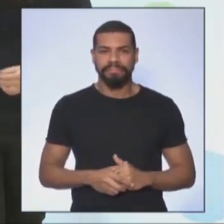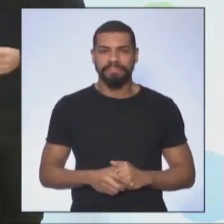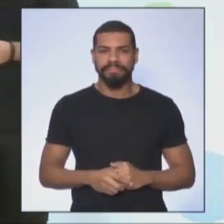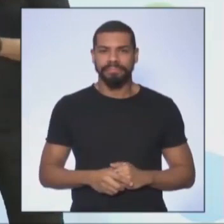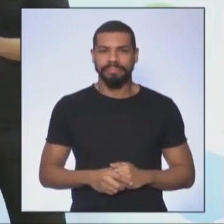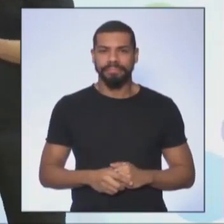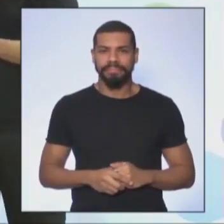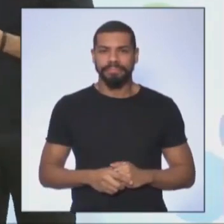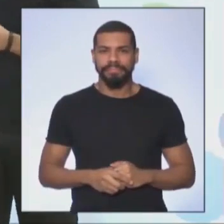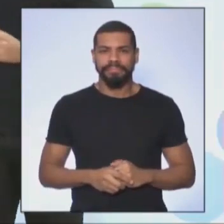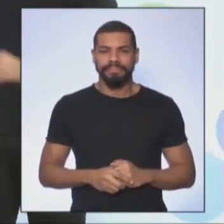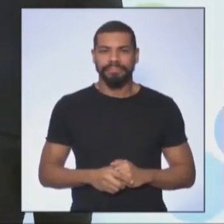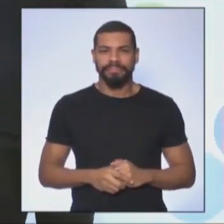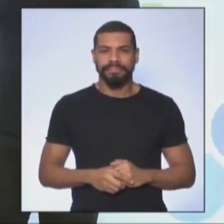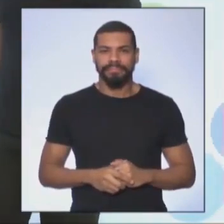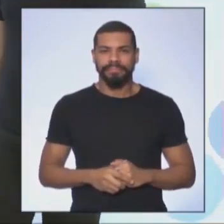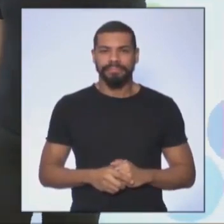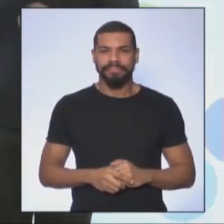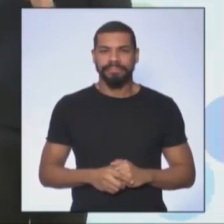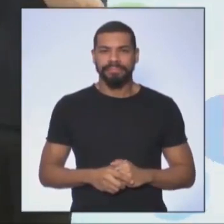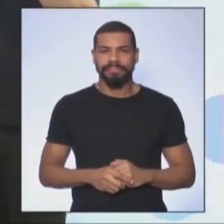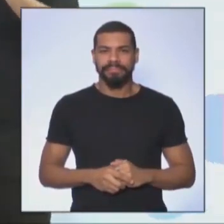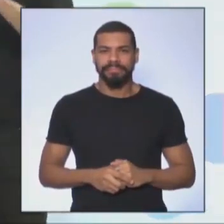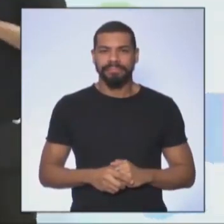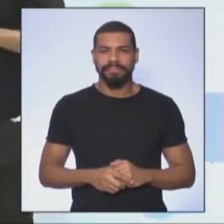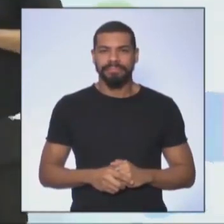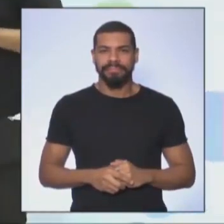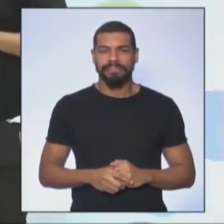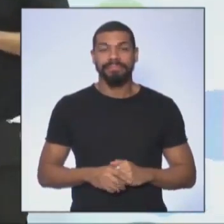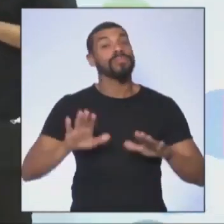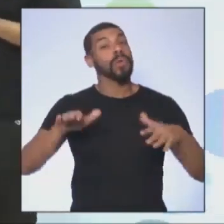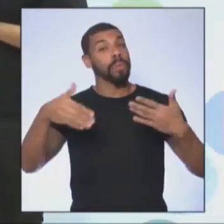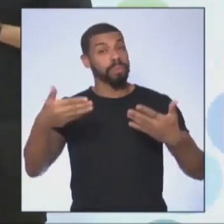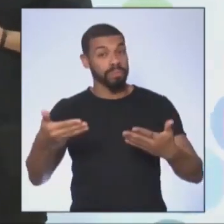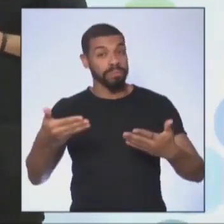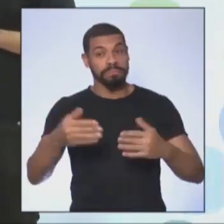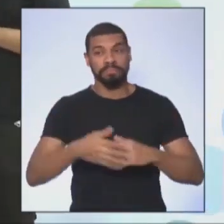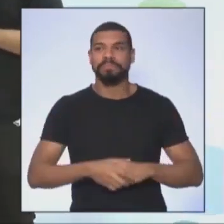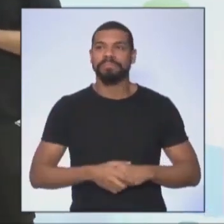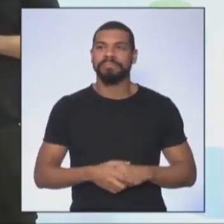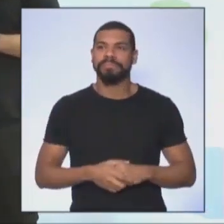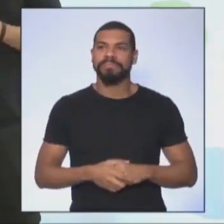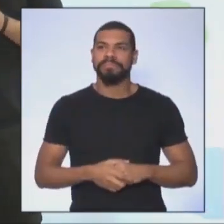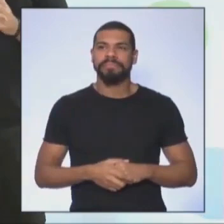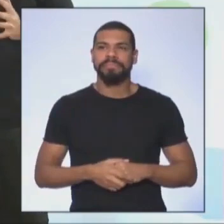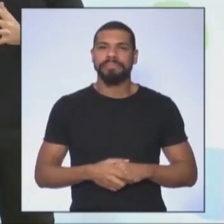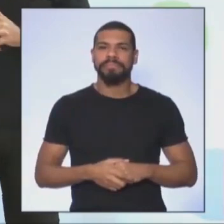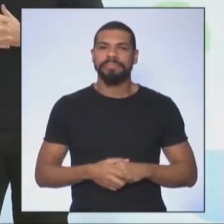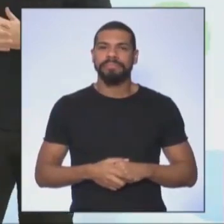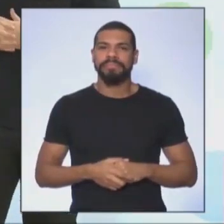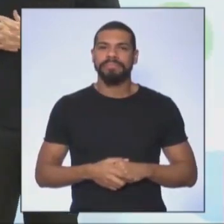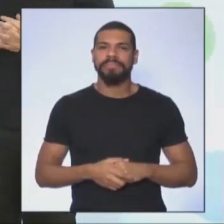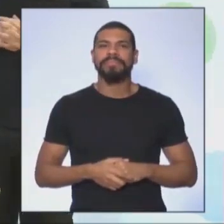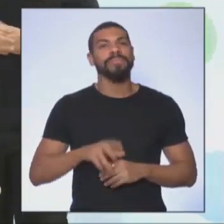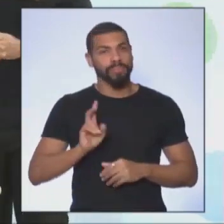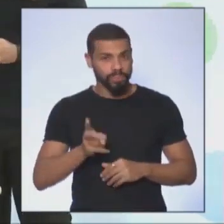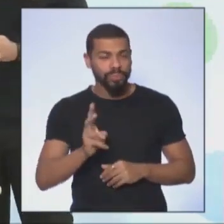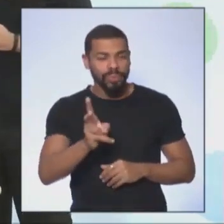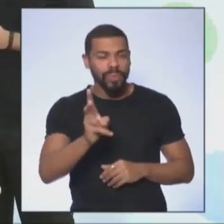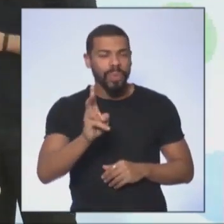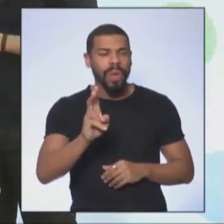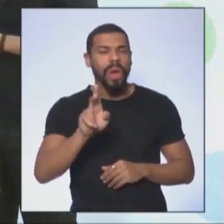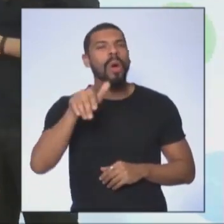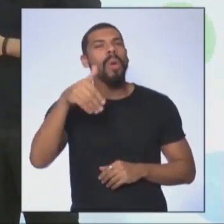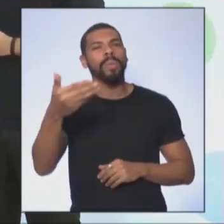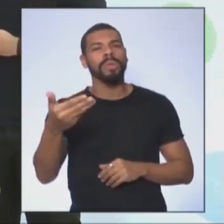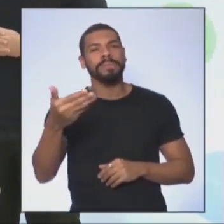coisa. Alguma coisa. Bom, agora o próximo fenômeno que a gente vai te mostrar